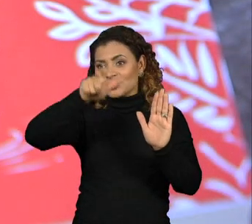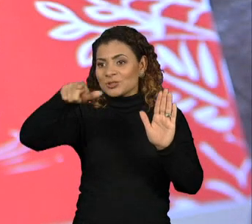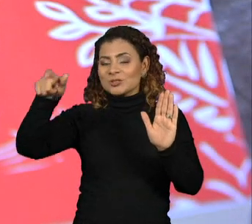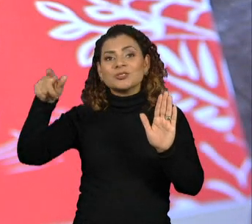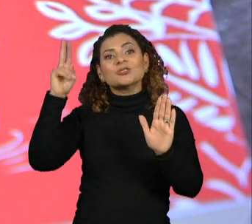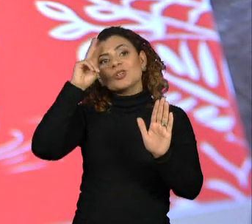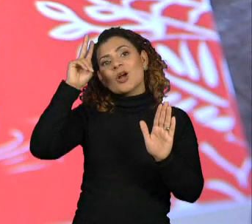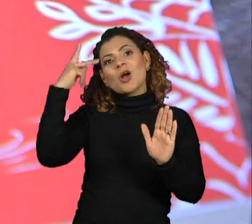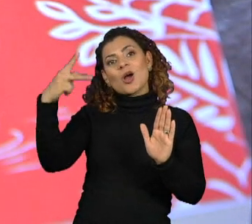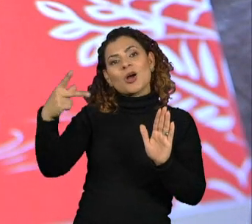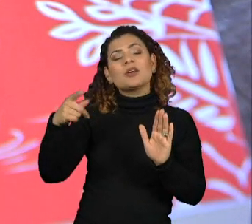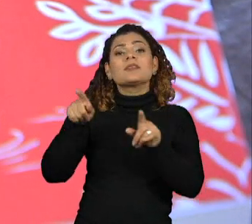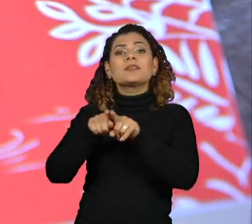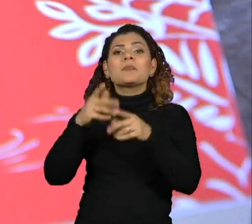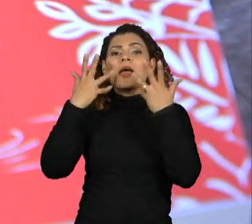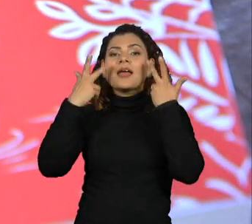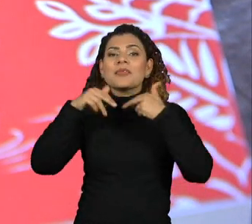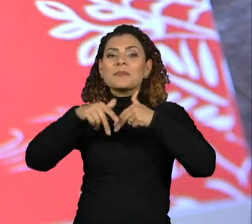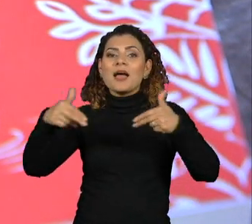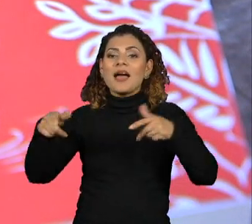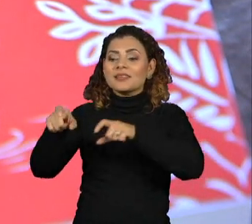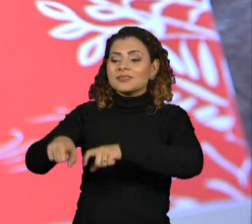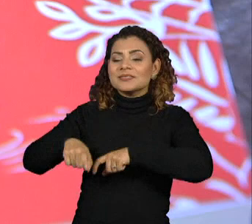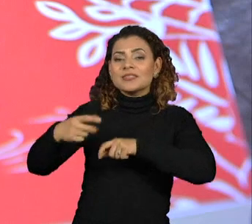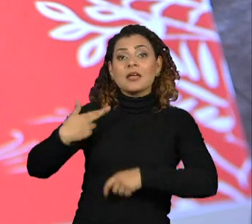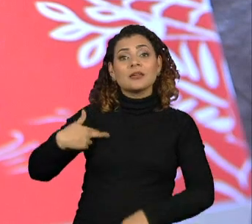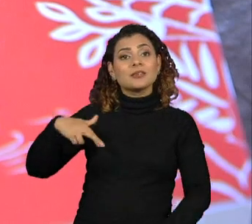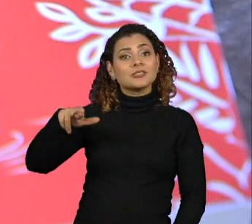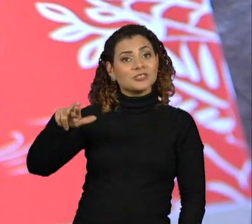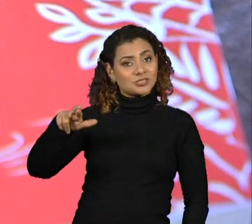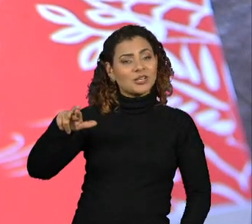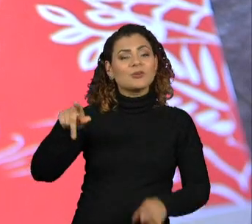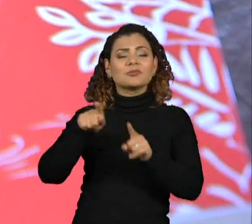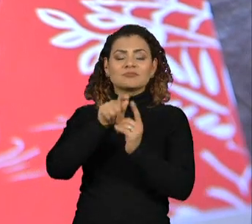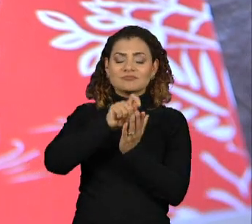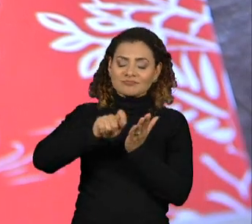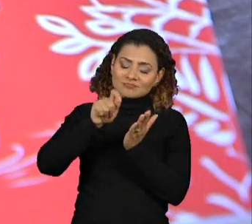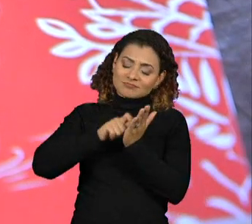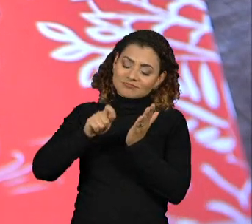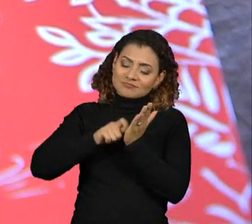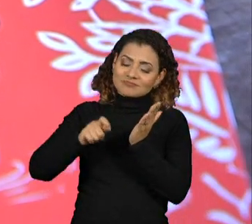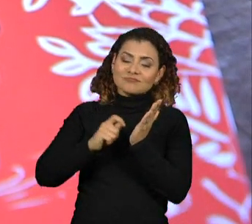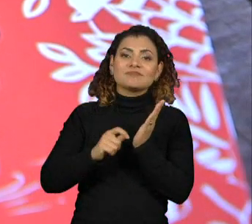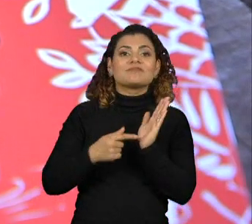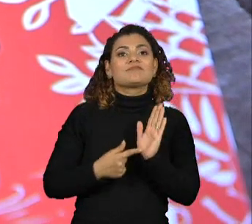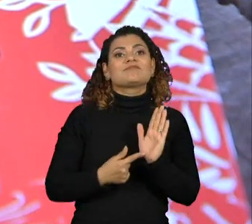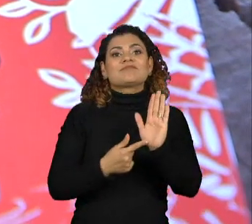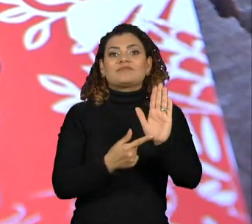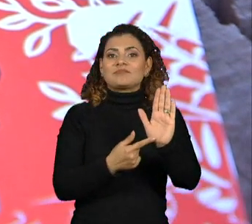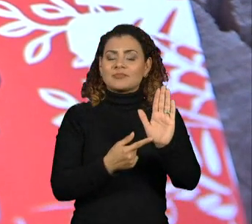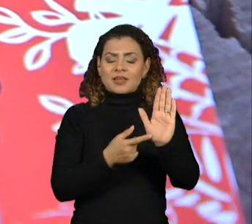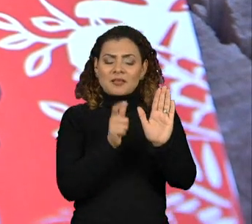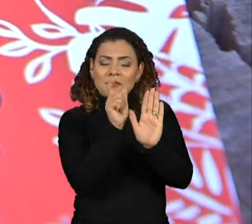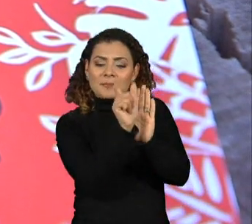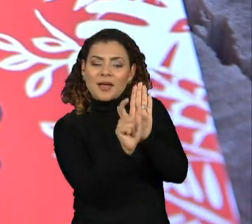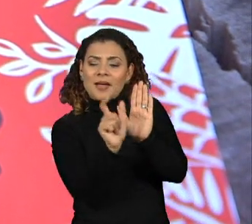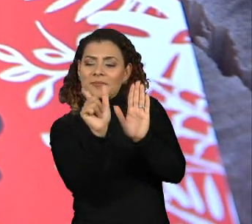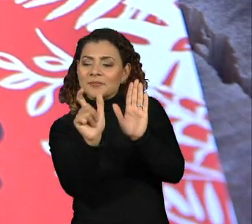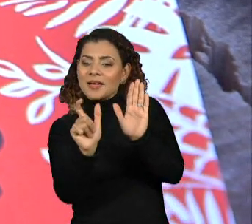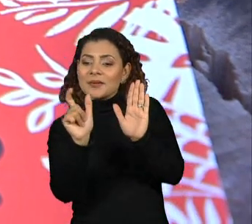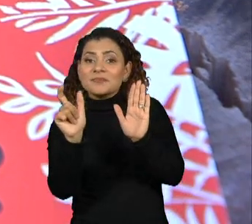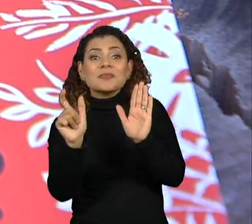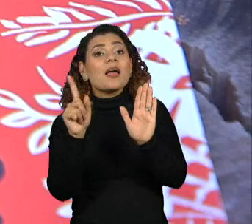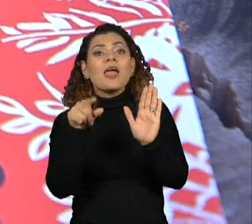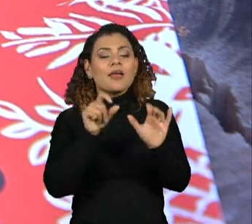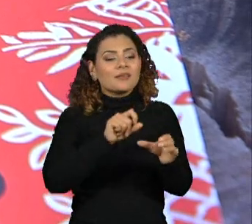campo, dos bichos do mato, da religiosidade, impressos em suas páginas. Com palavras, ele distribui sementes